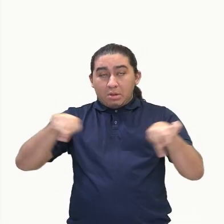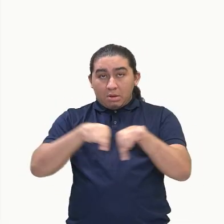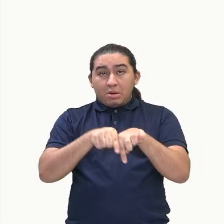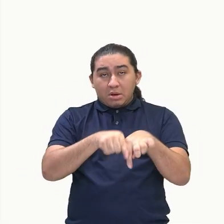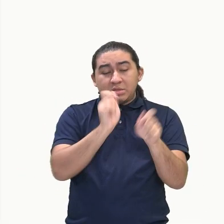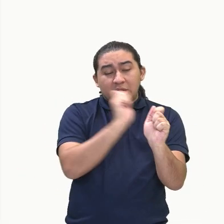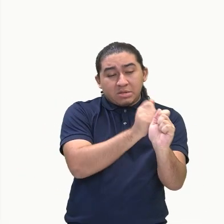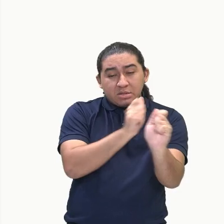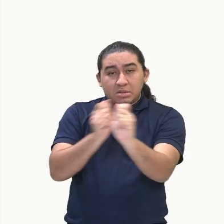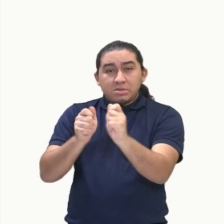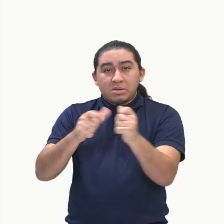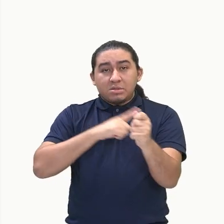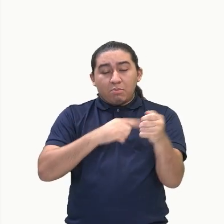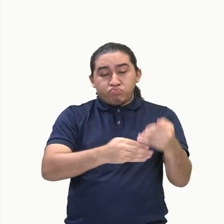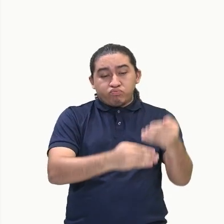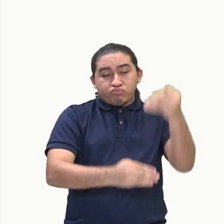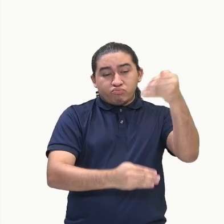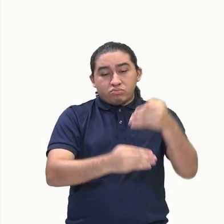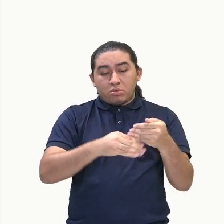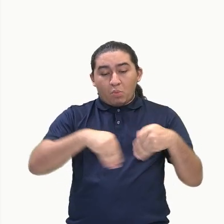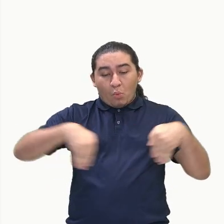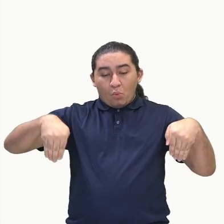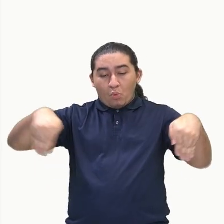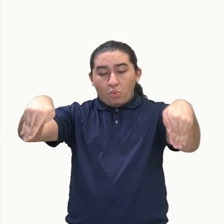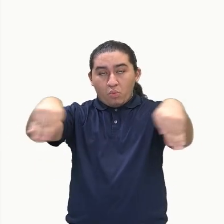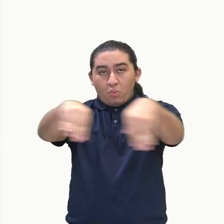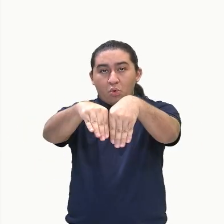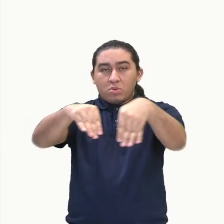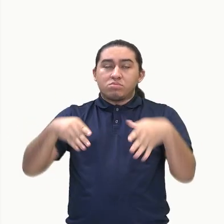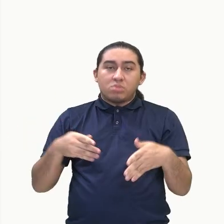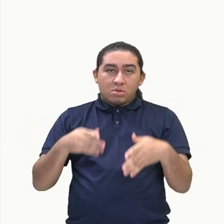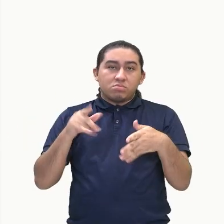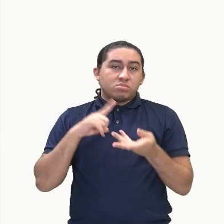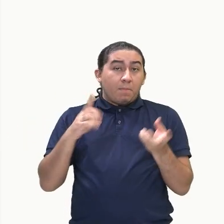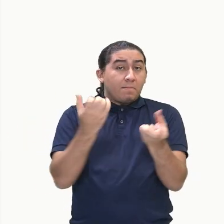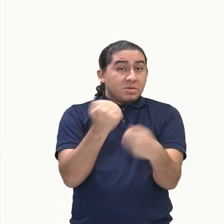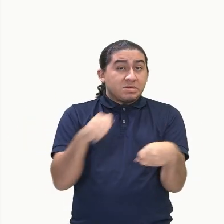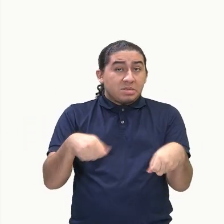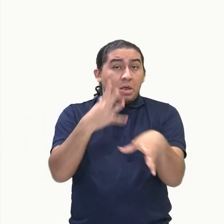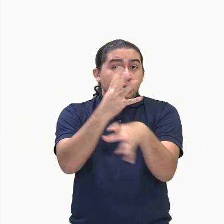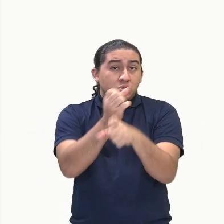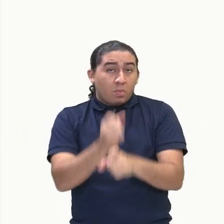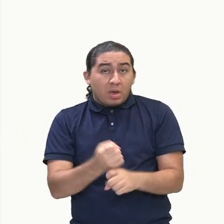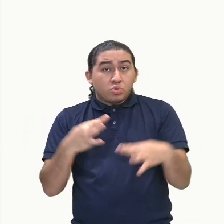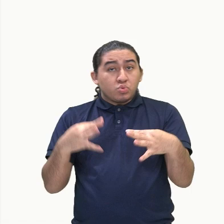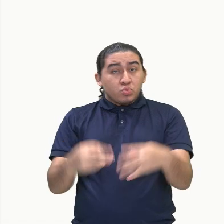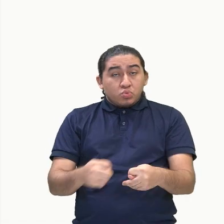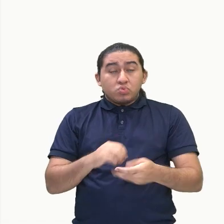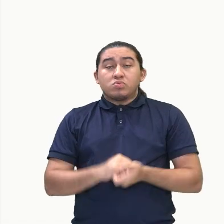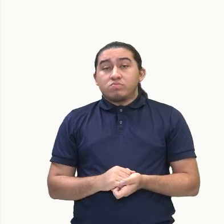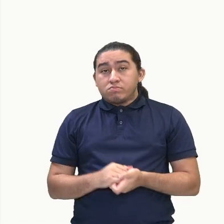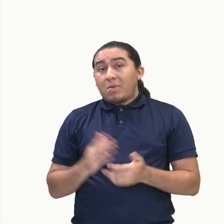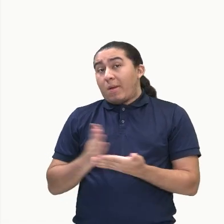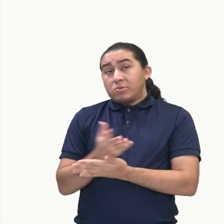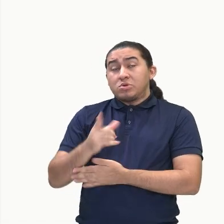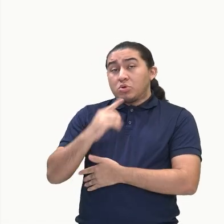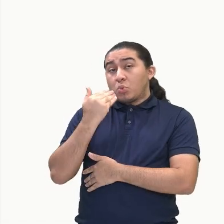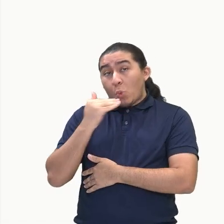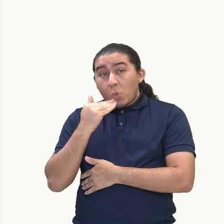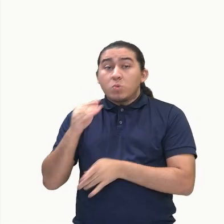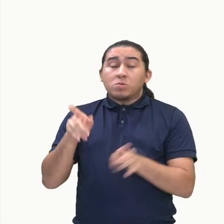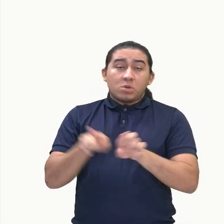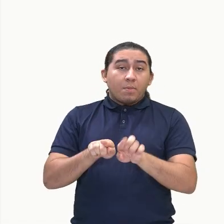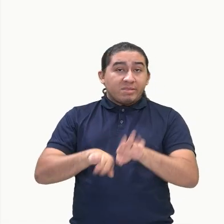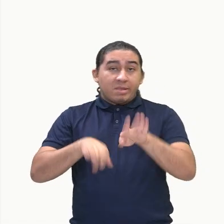somar todos os lados. Nem sempre os terrenos vão ser bonitinhos assim, né? Um triângulo, um quadrado, um